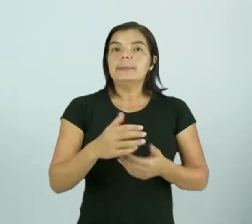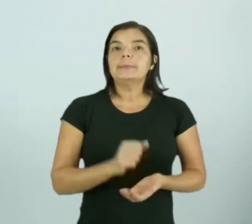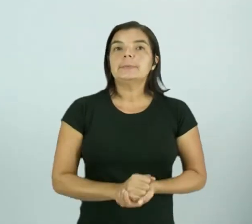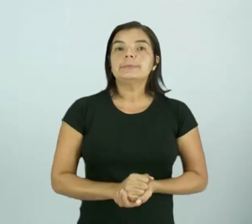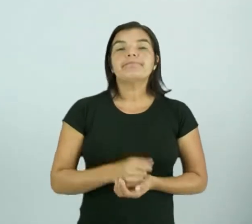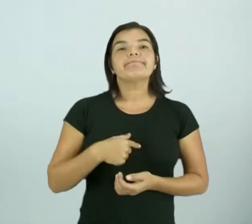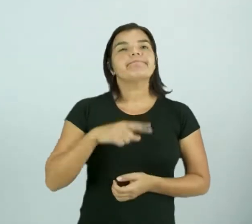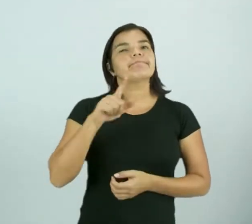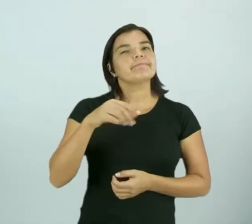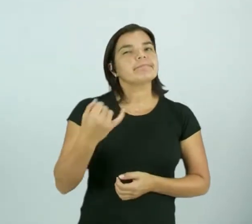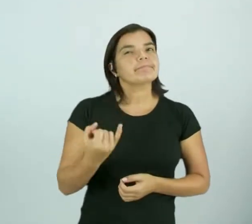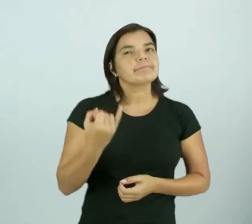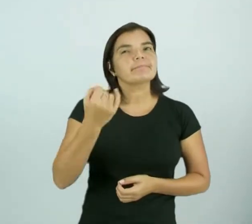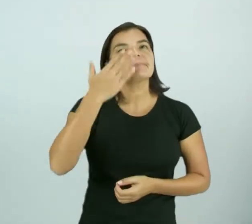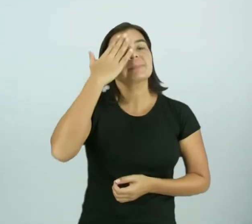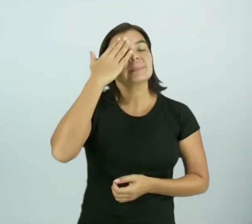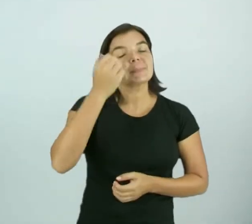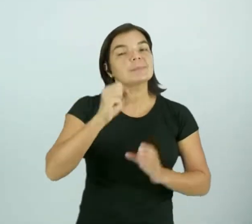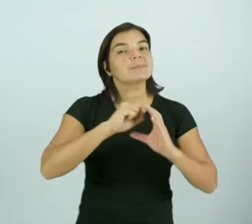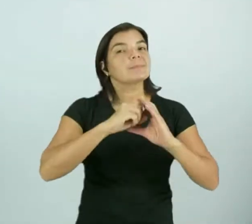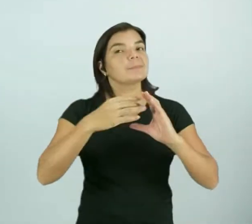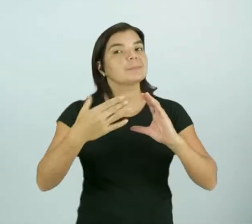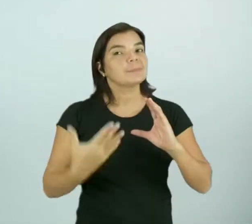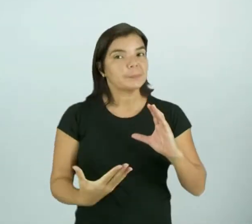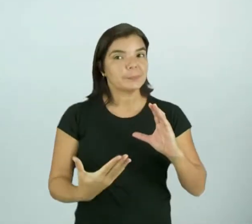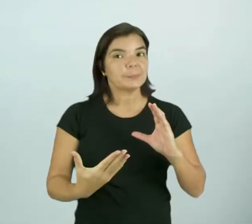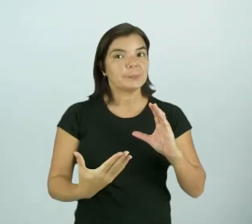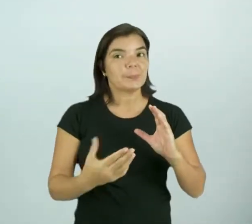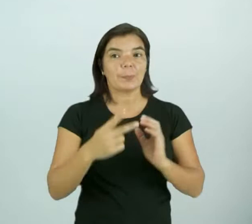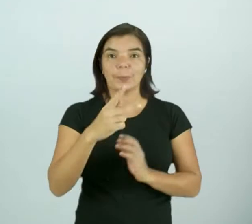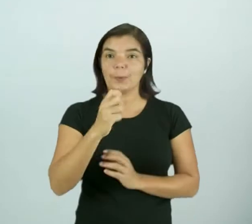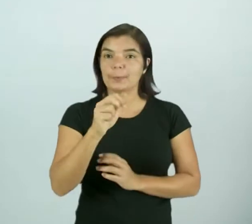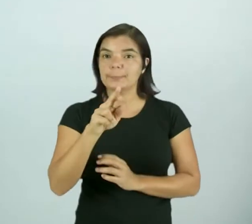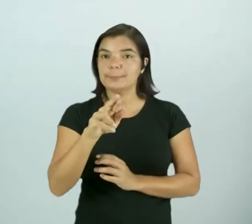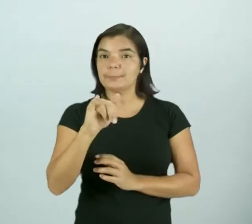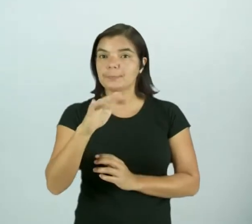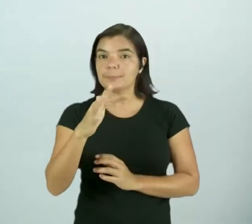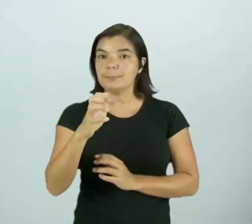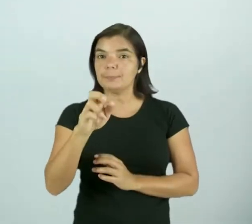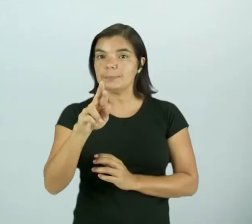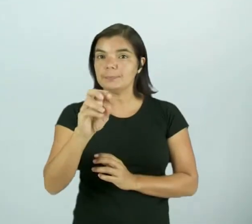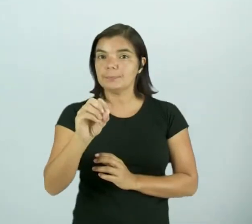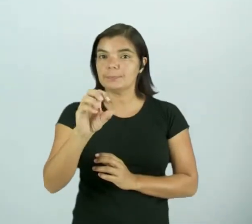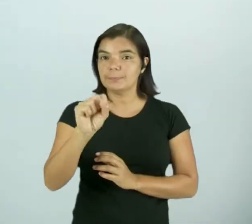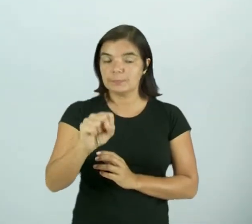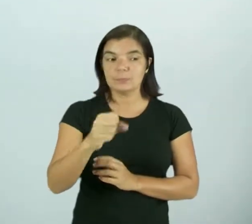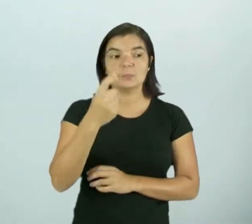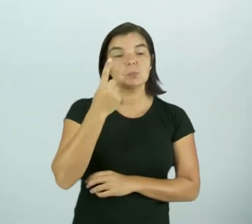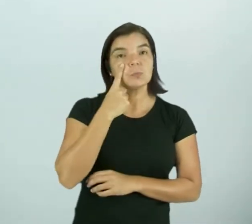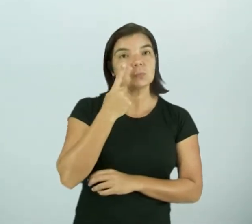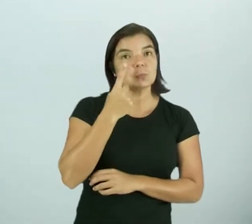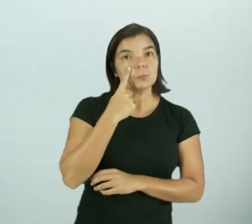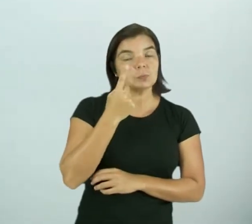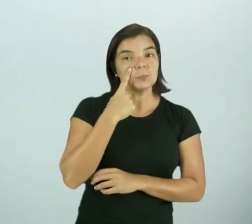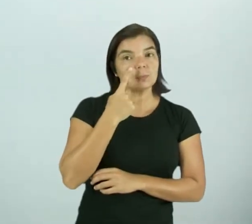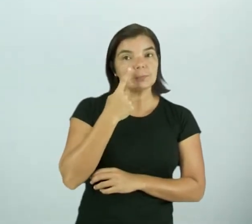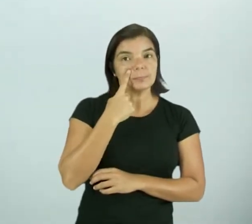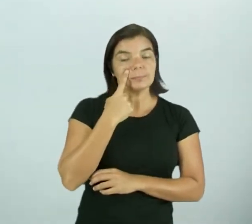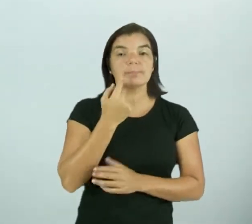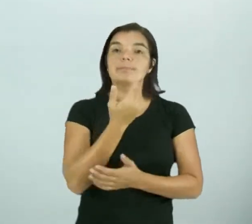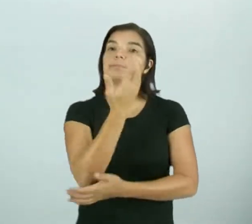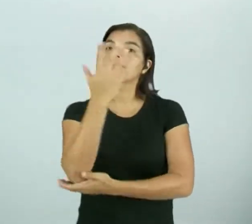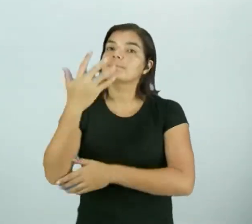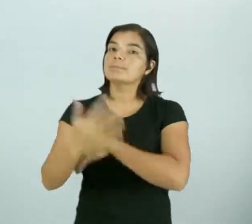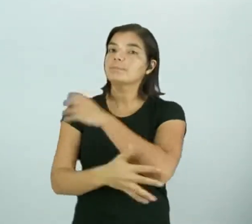o que mais que é importante eu saber de característica a respeito dos poríferos? Quando a gente observa um ser desses na